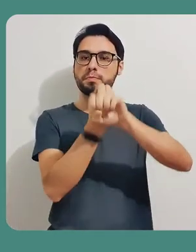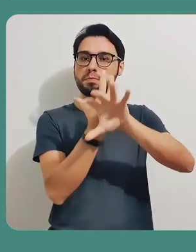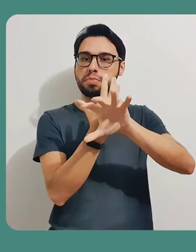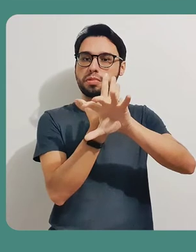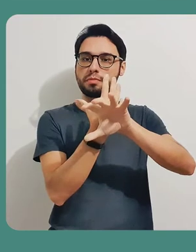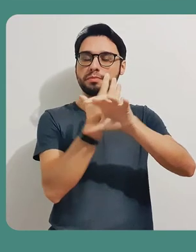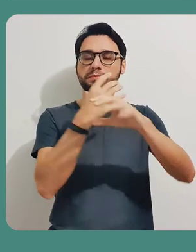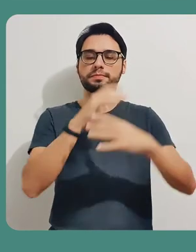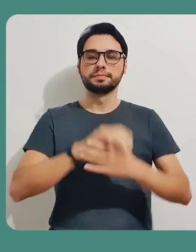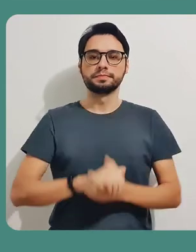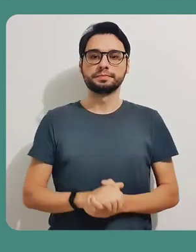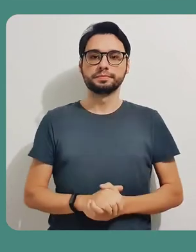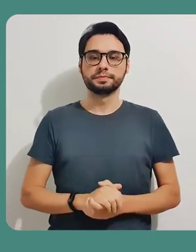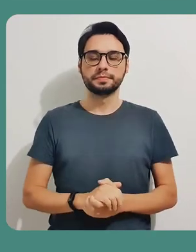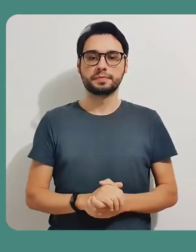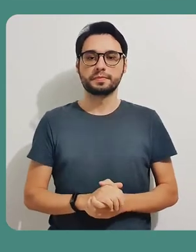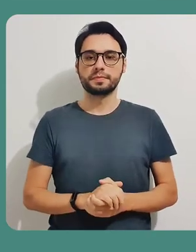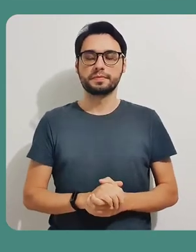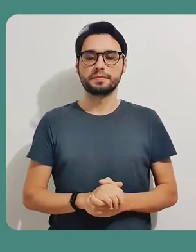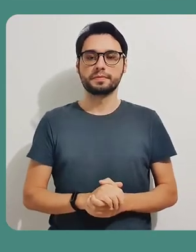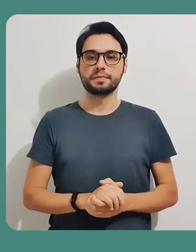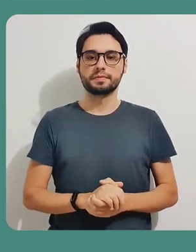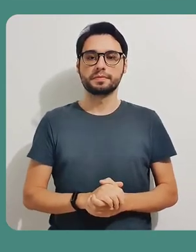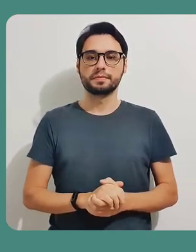reunião com o vídeo ligado